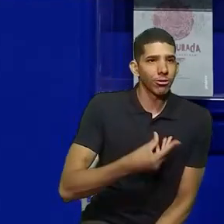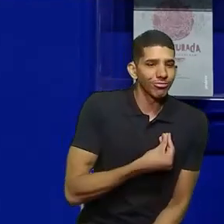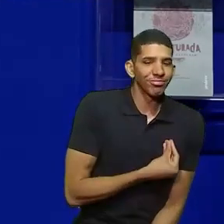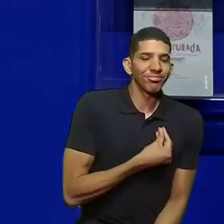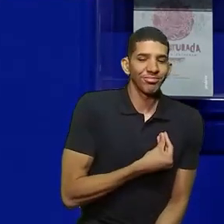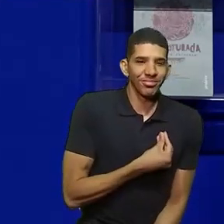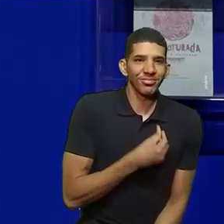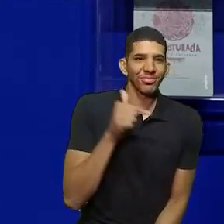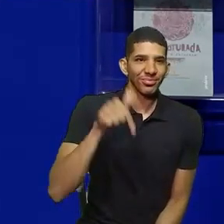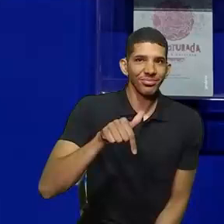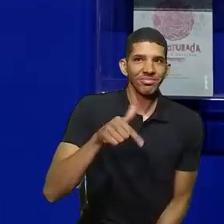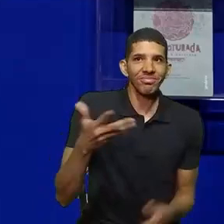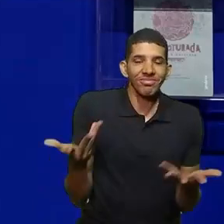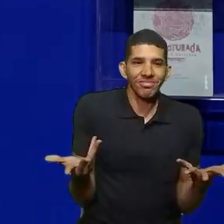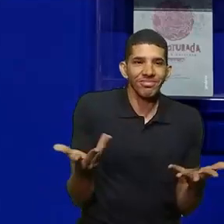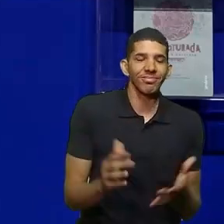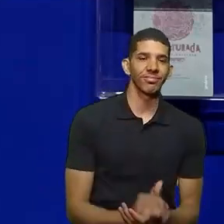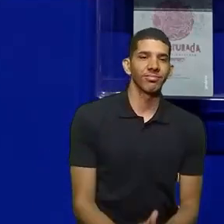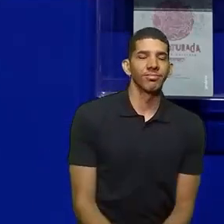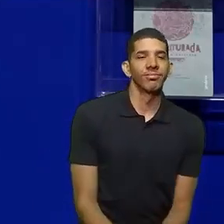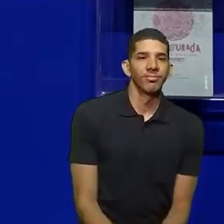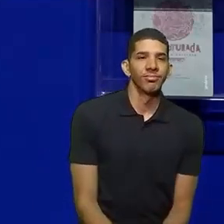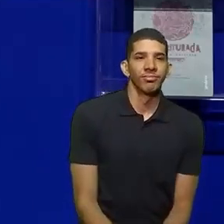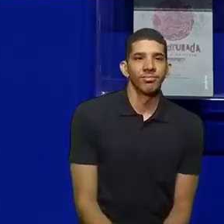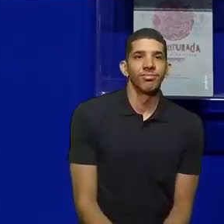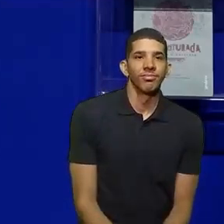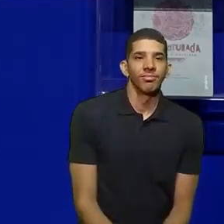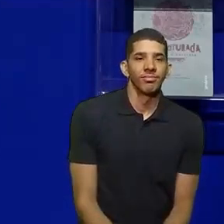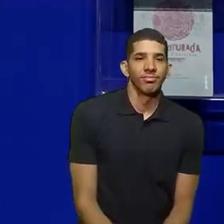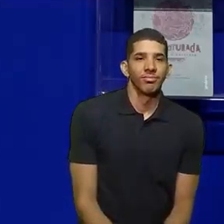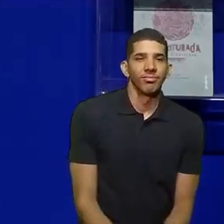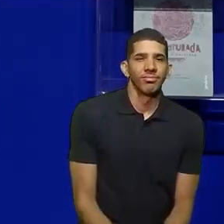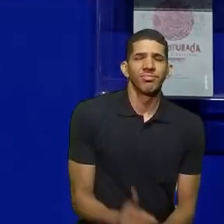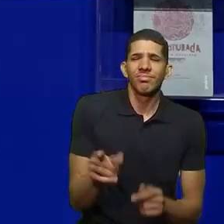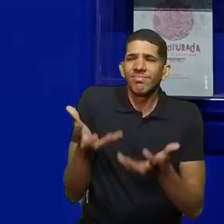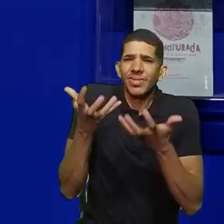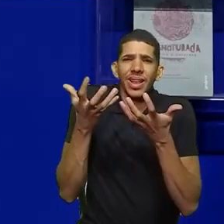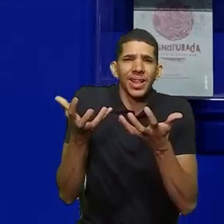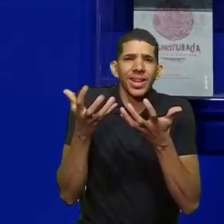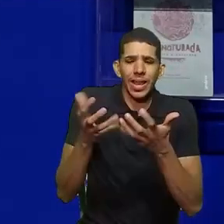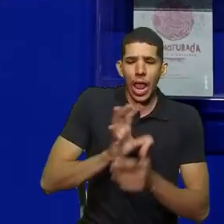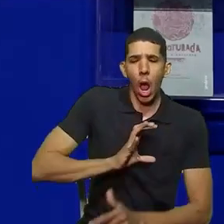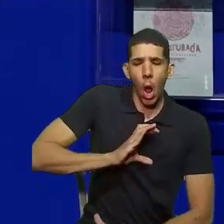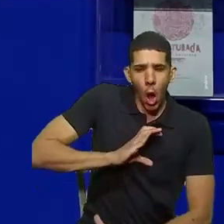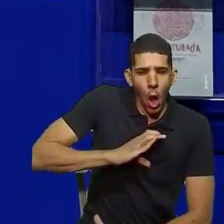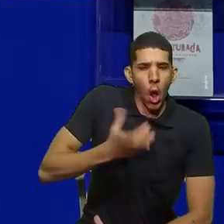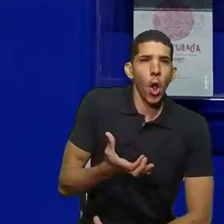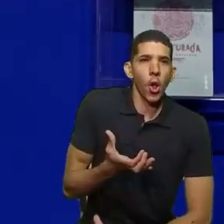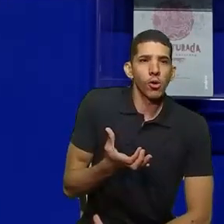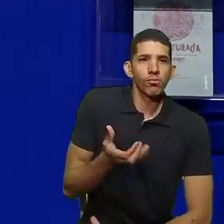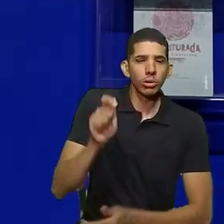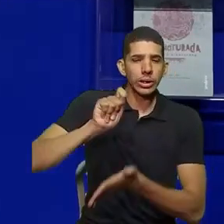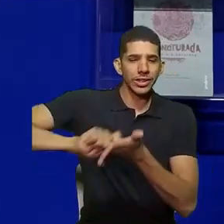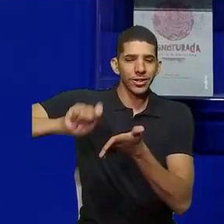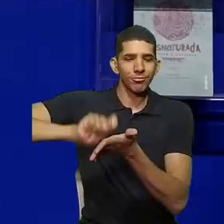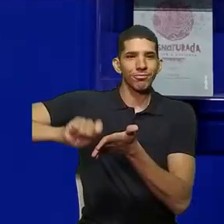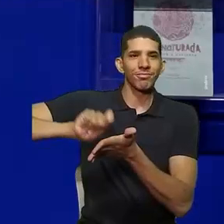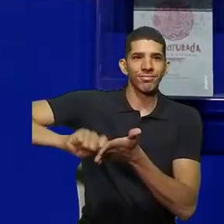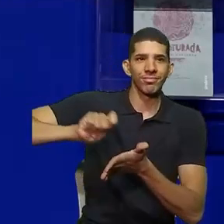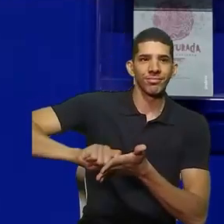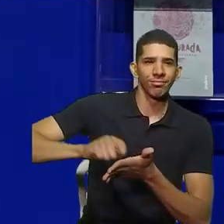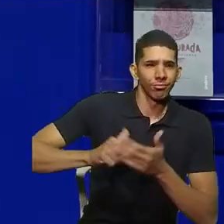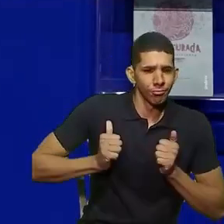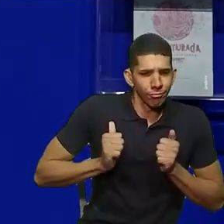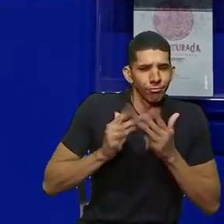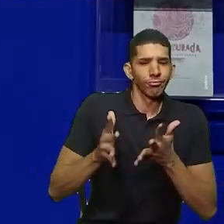e cometeu a audácia de escrever. Uhum. porque para nós que viemos das